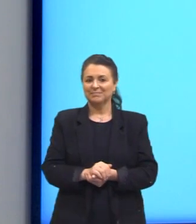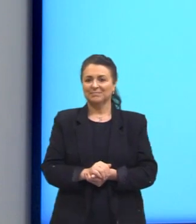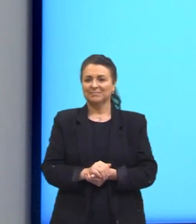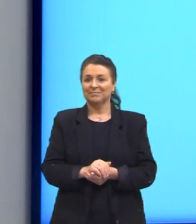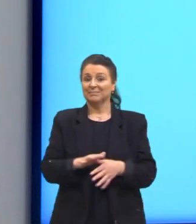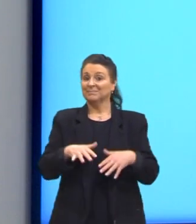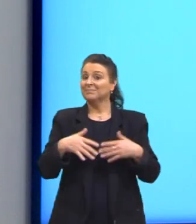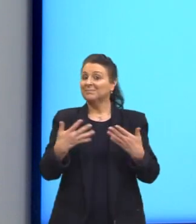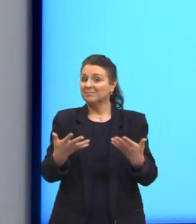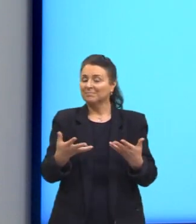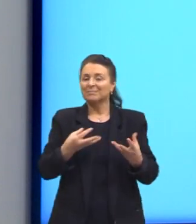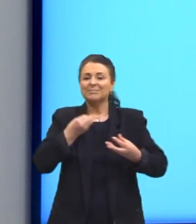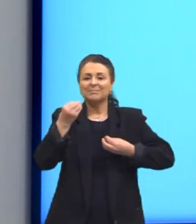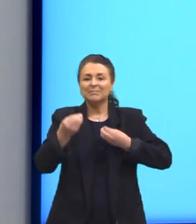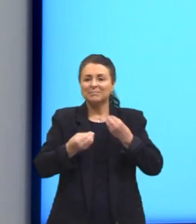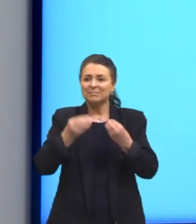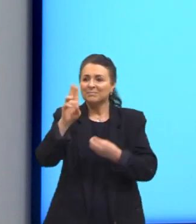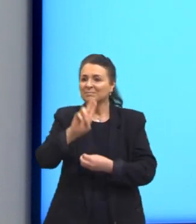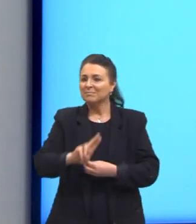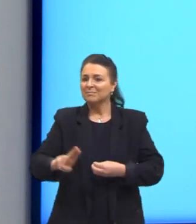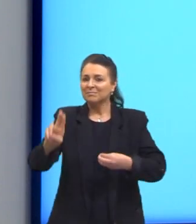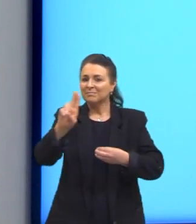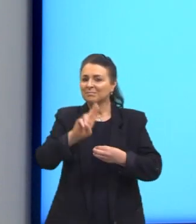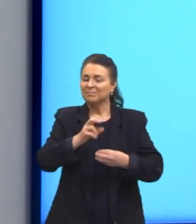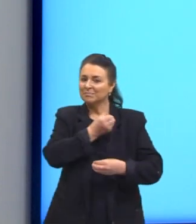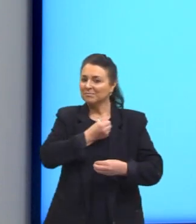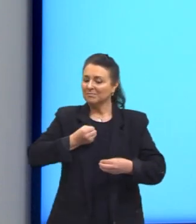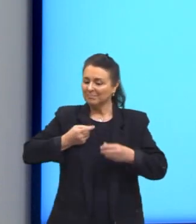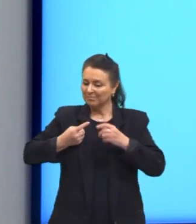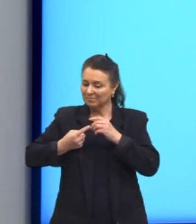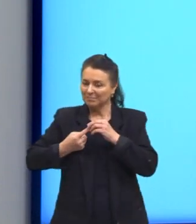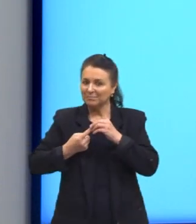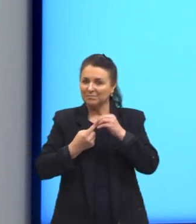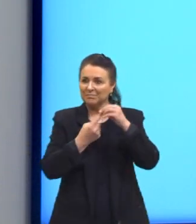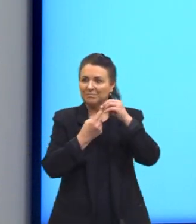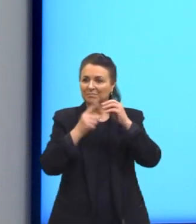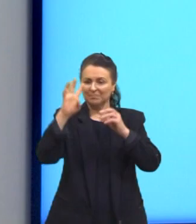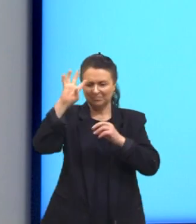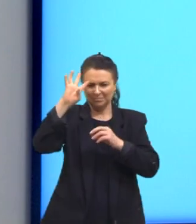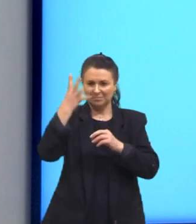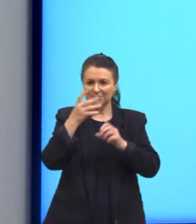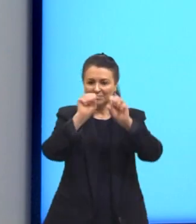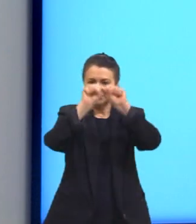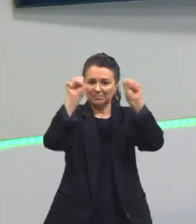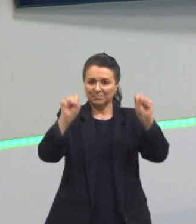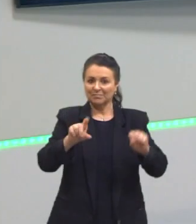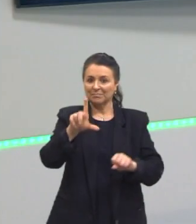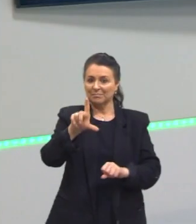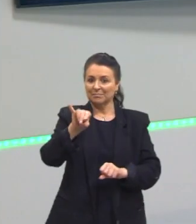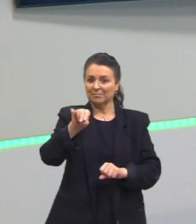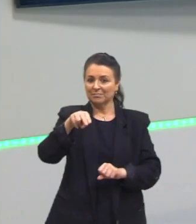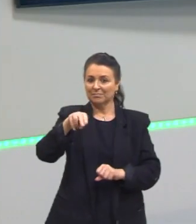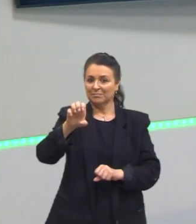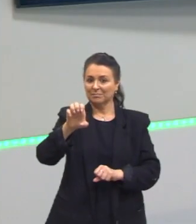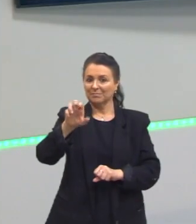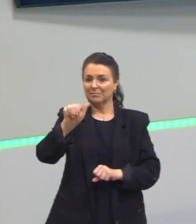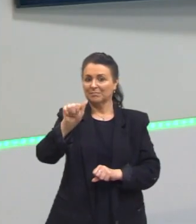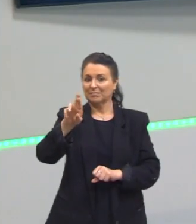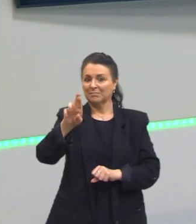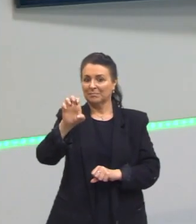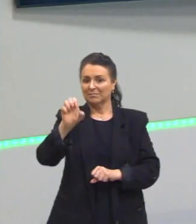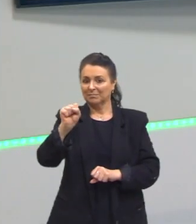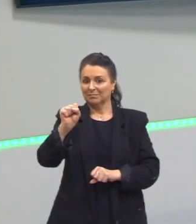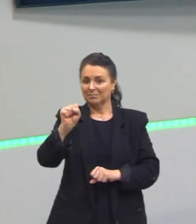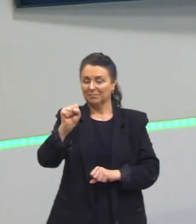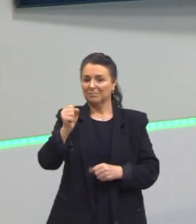E aí, gente, como utilizar os determinantes na resolução de sistemas lineares? Porque aqui entra o que eu falei para